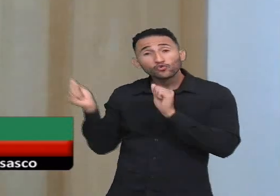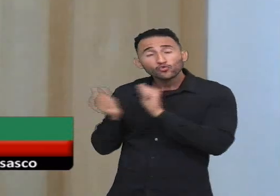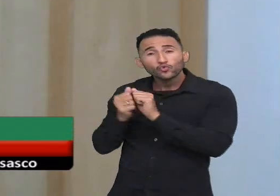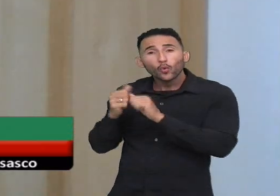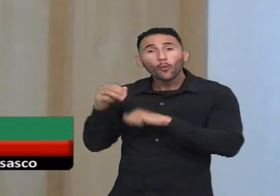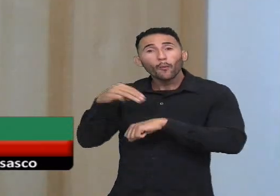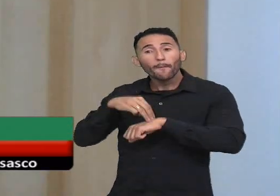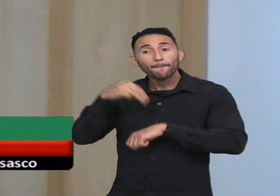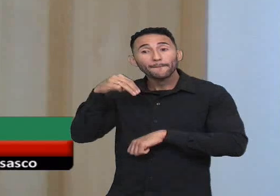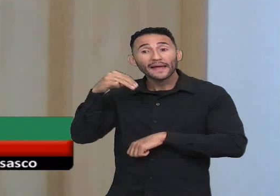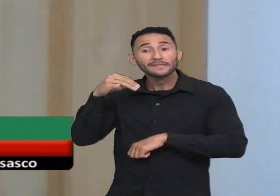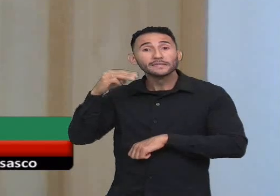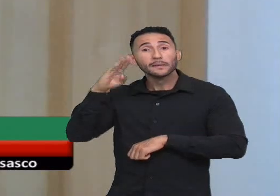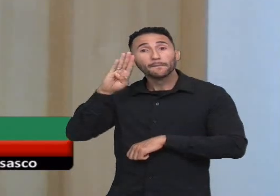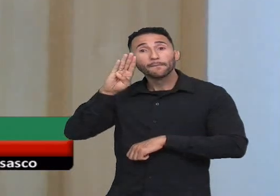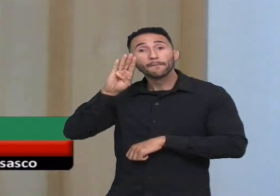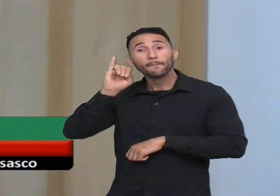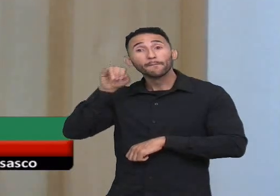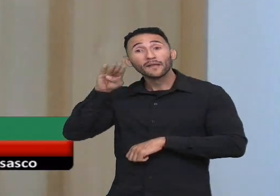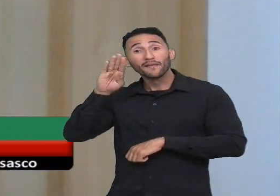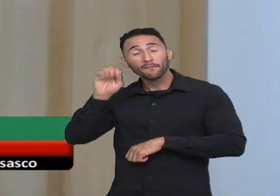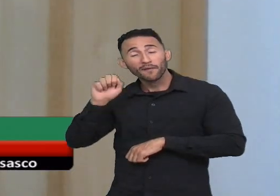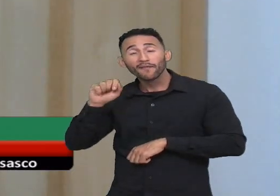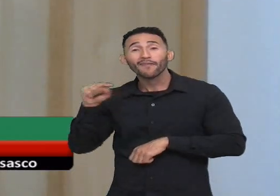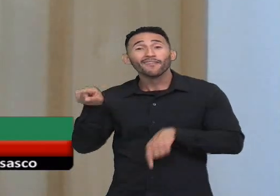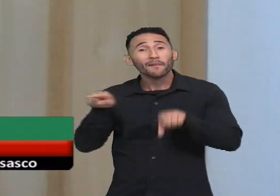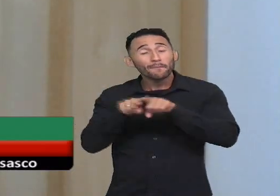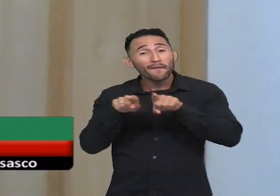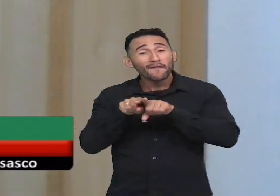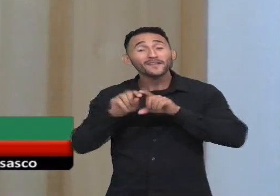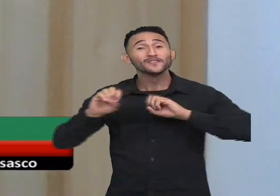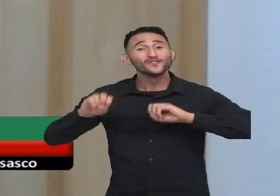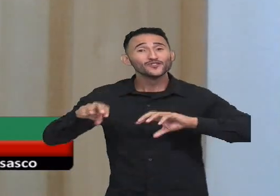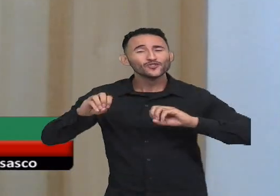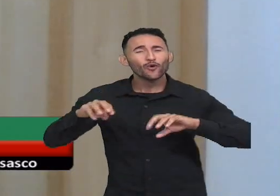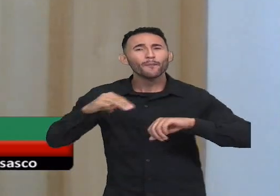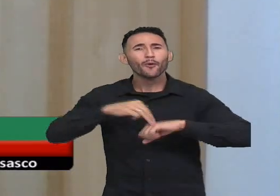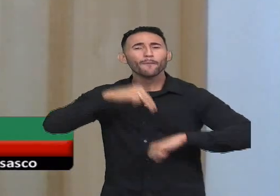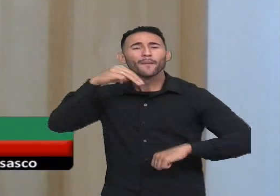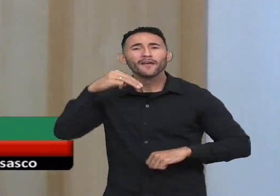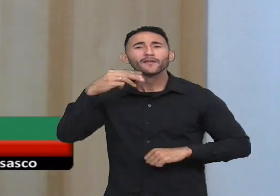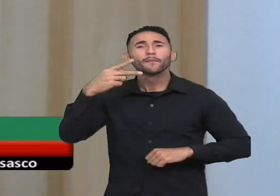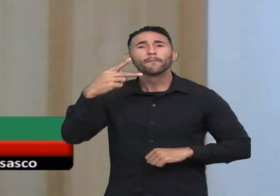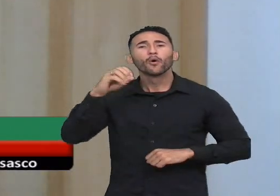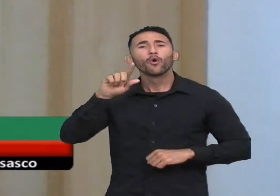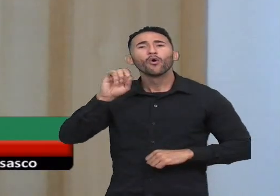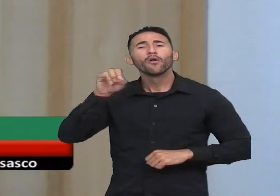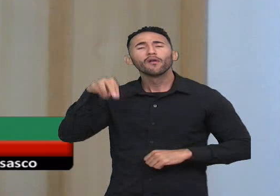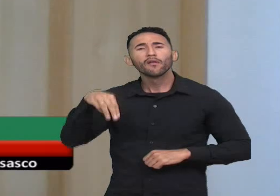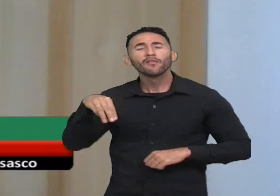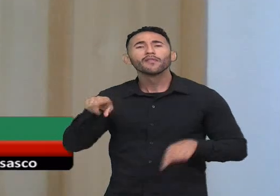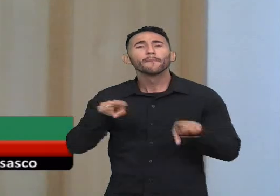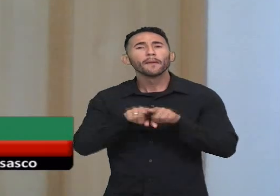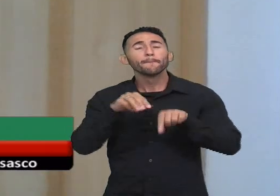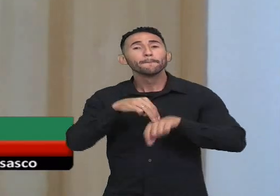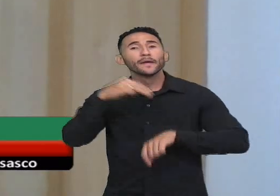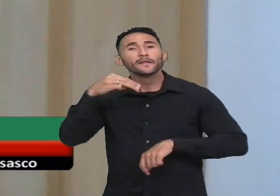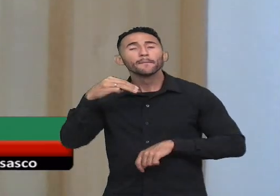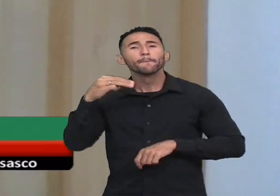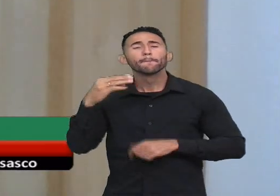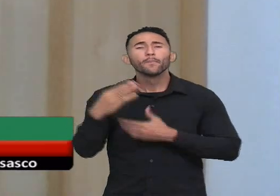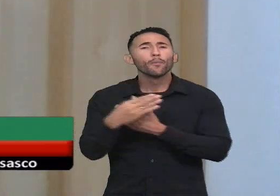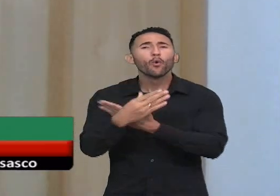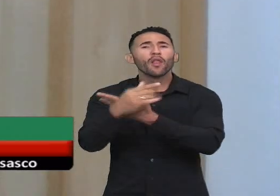mestre Bimba. Que honra, né? E também foi ensinado pelo grande mestre Polim e pelo mestre Borboleta, que na época